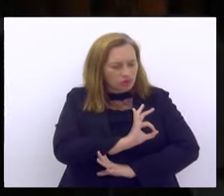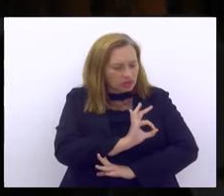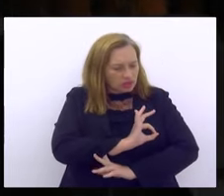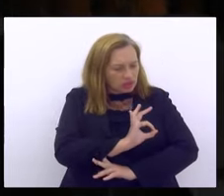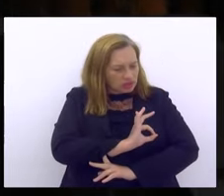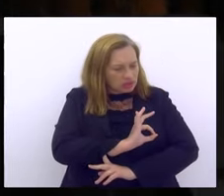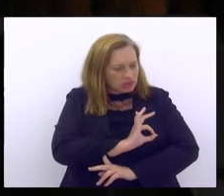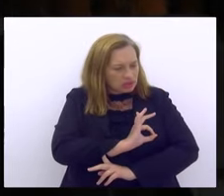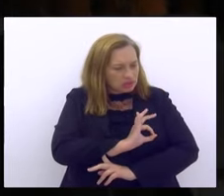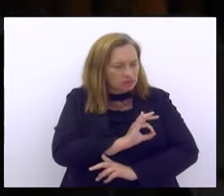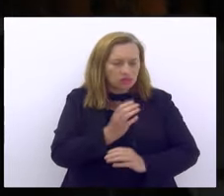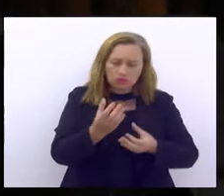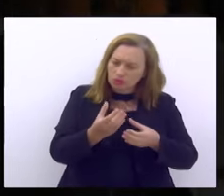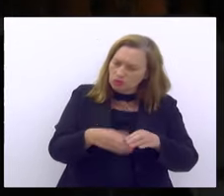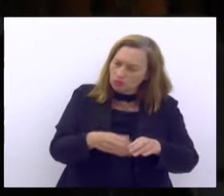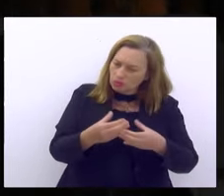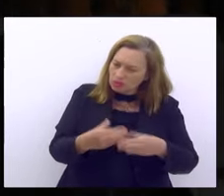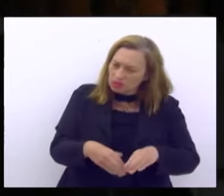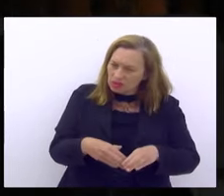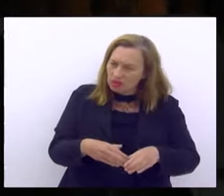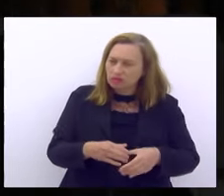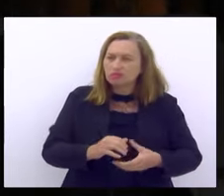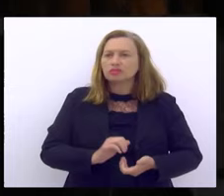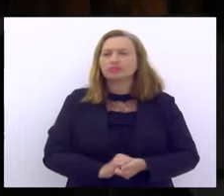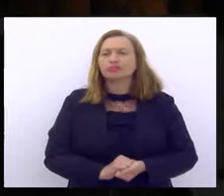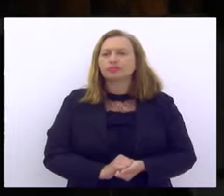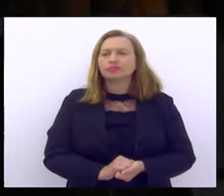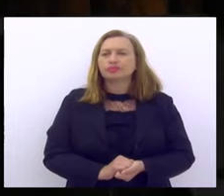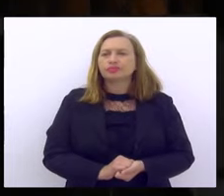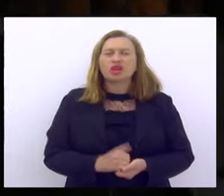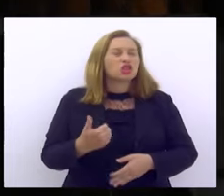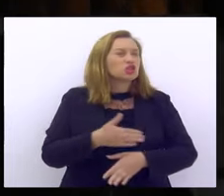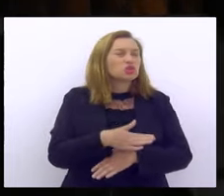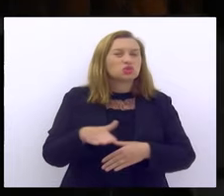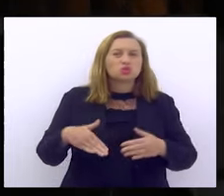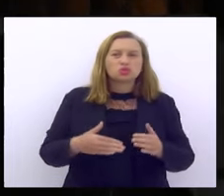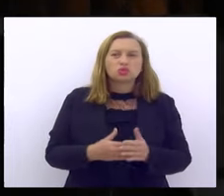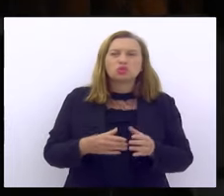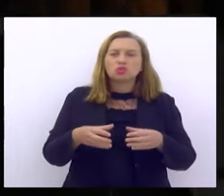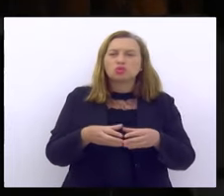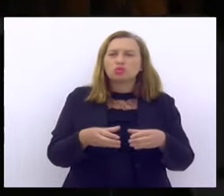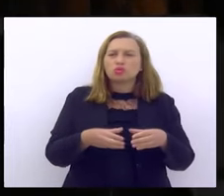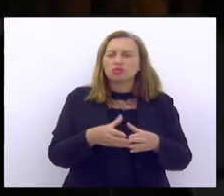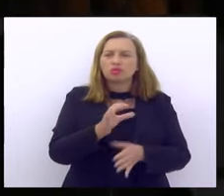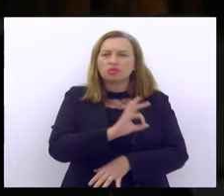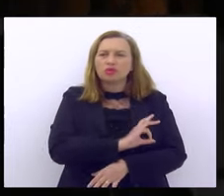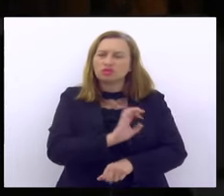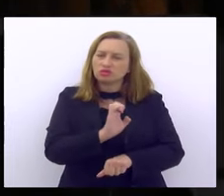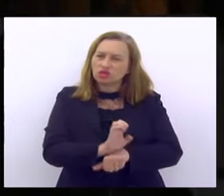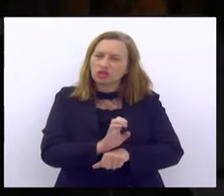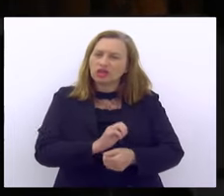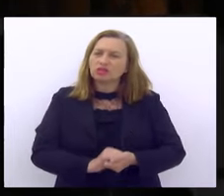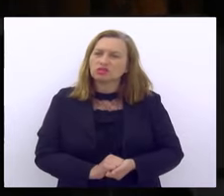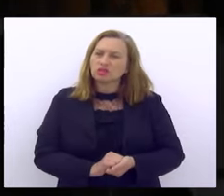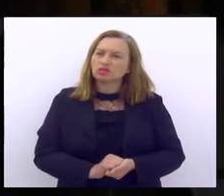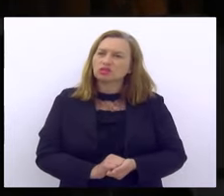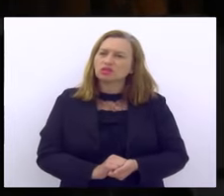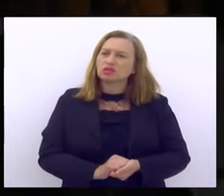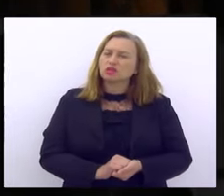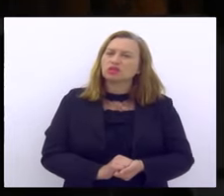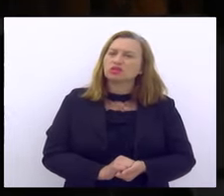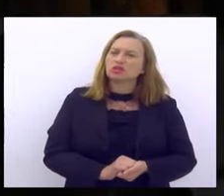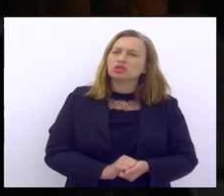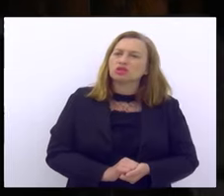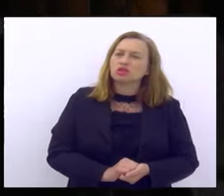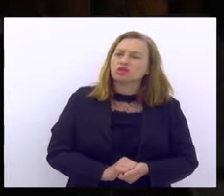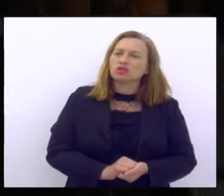dos concursados da segurança pública, ao lado de todas as tropas desse Estado, rebatendo discursos como a gente